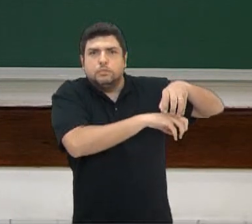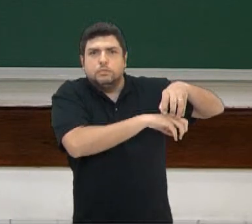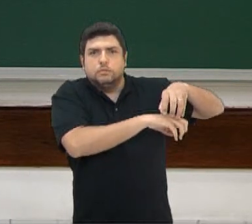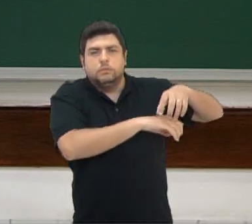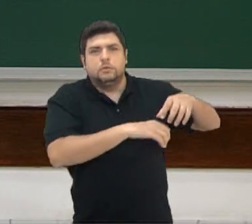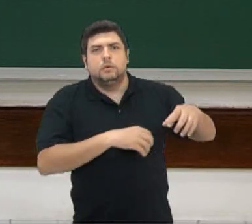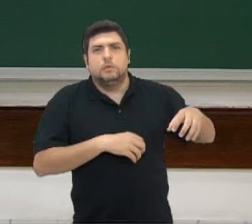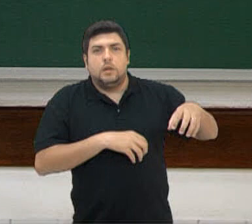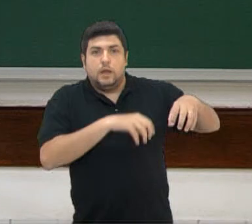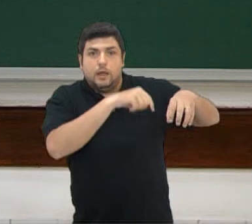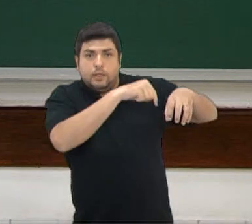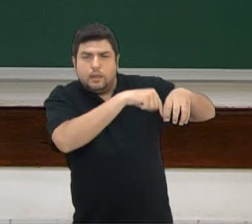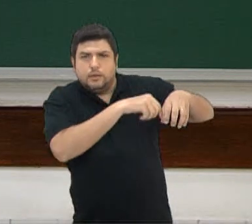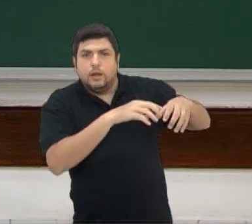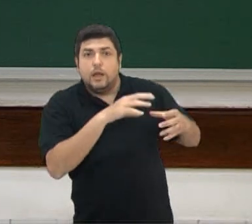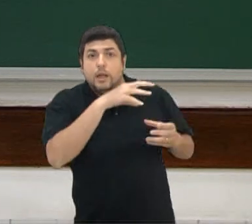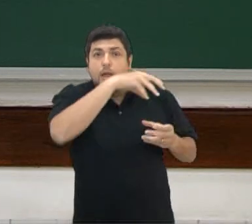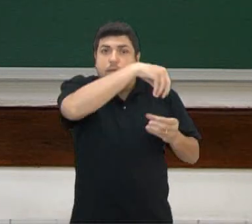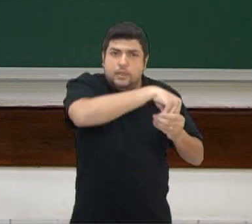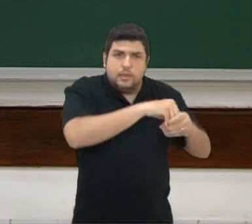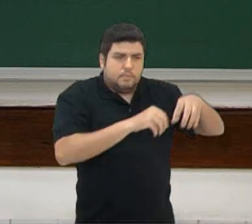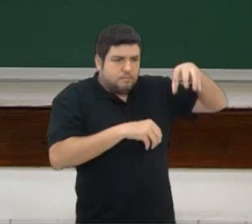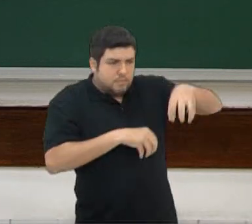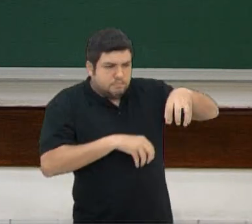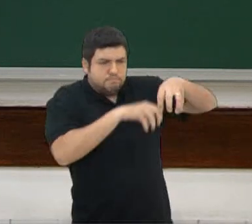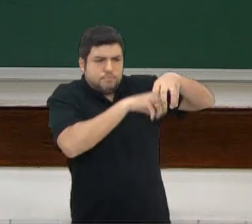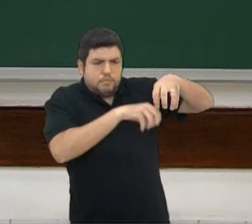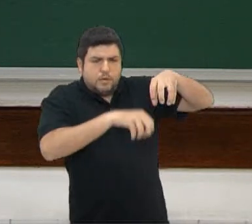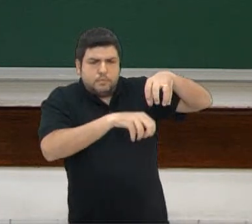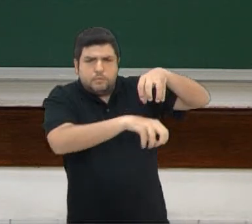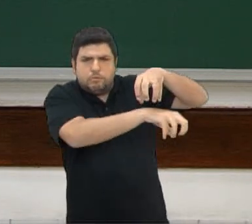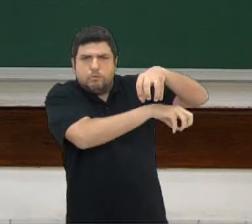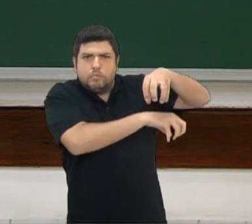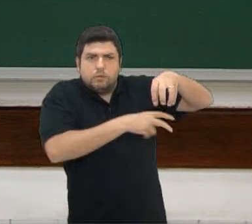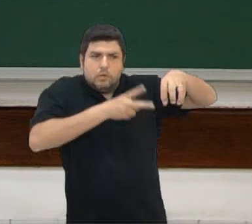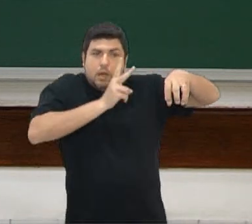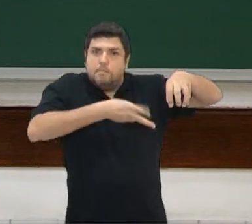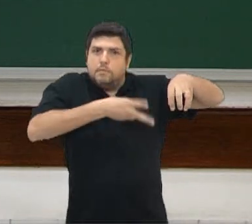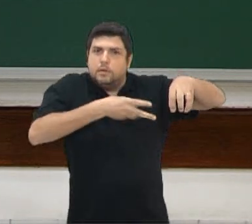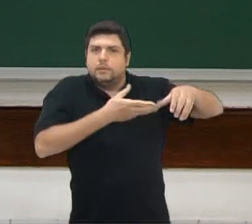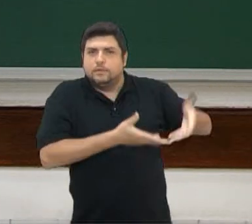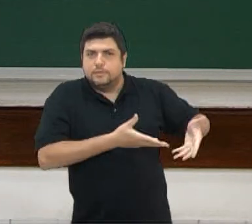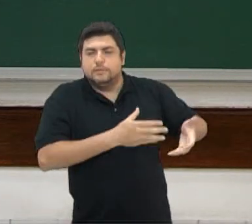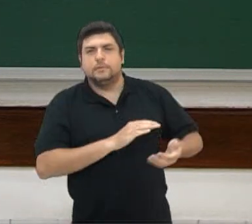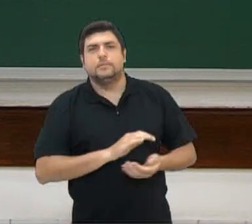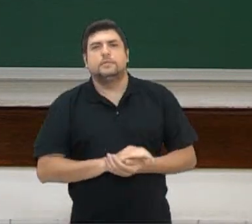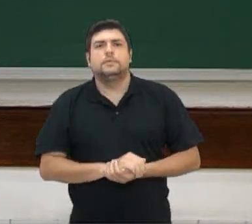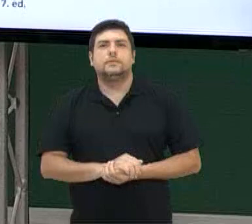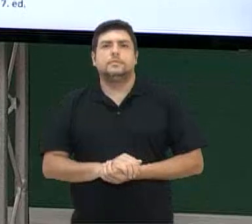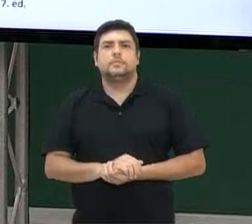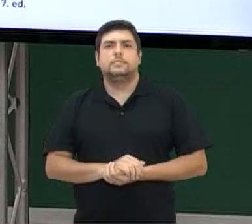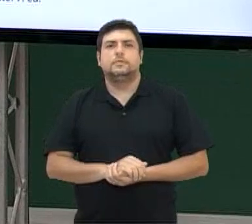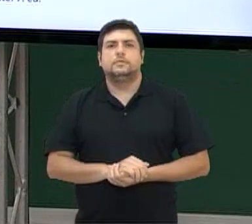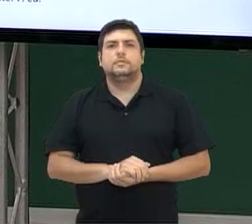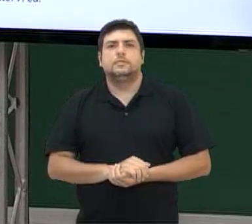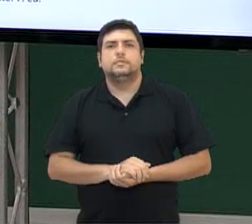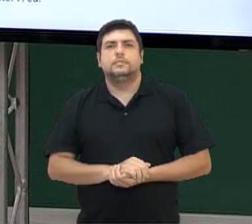ali você faz tudo aquilo, né, que qualquer ser humano tem que fazer. Bacana? Vamos lá.